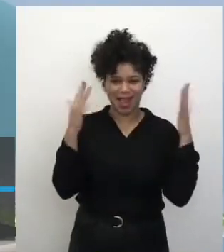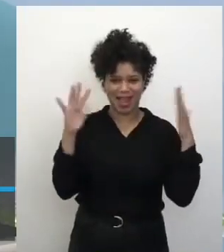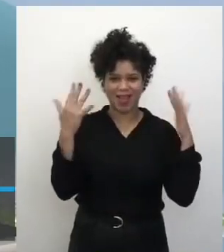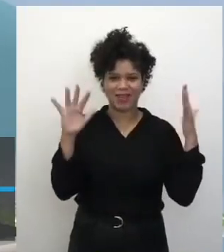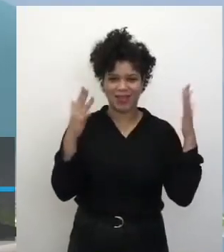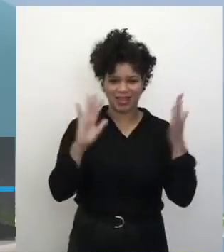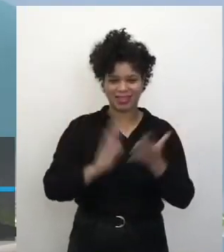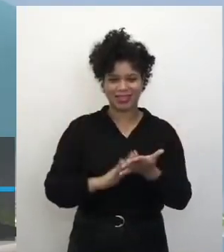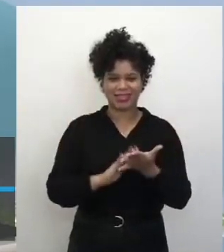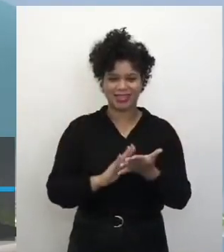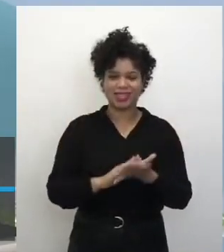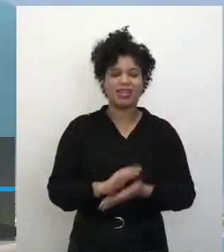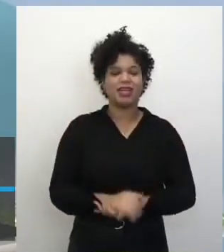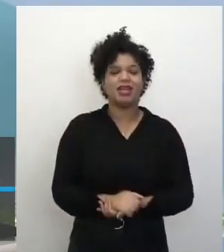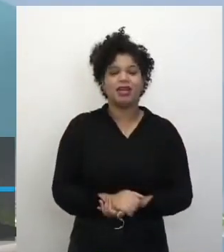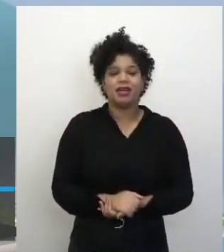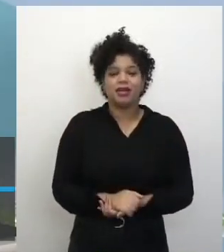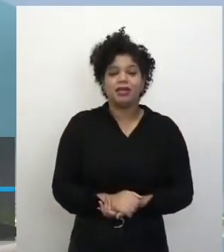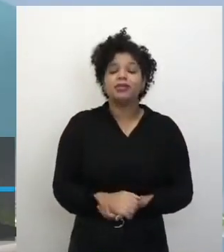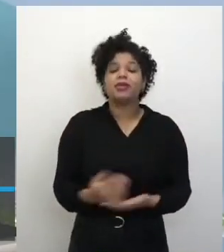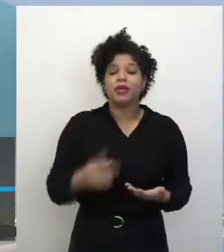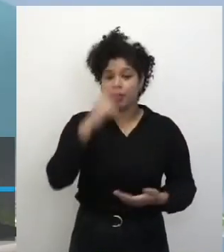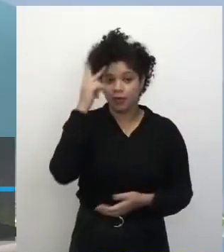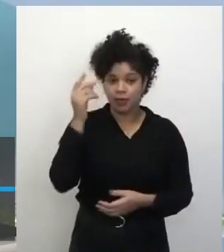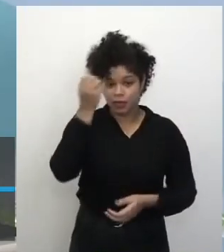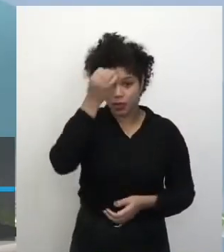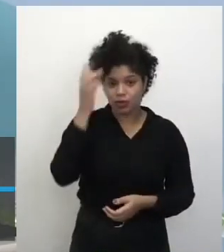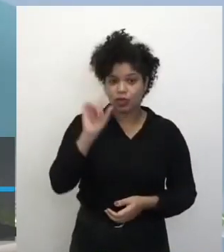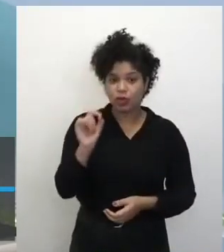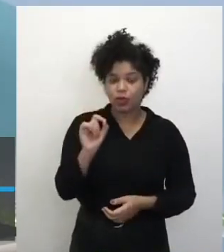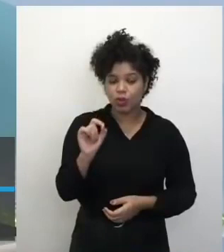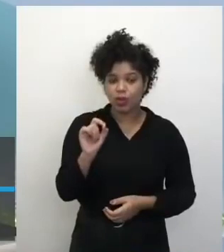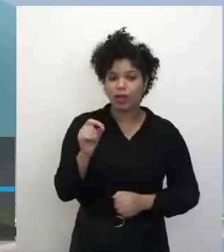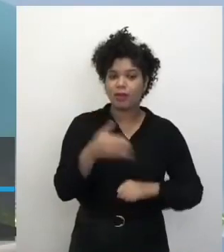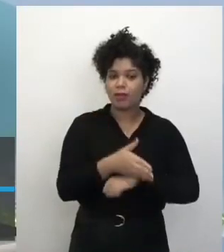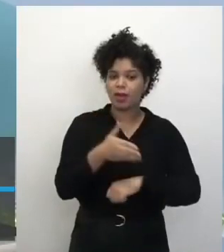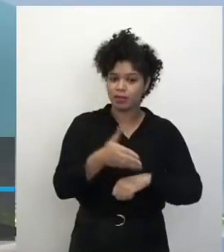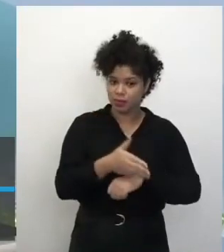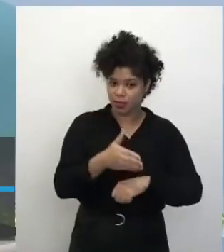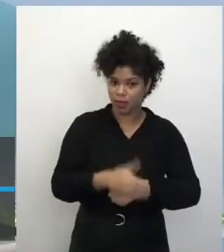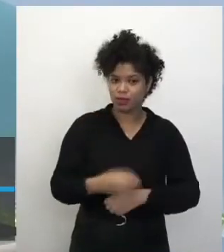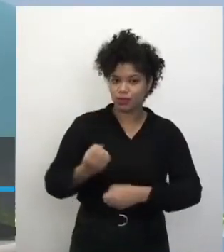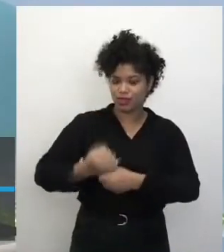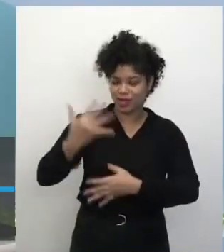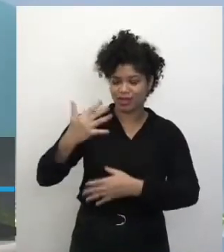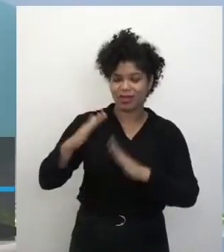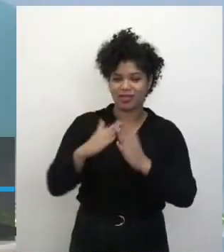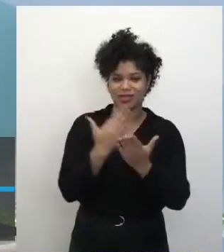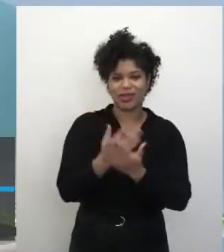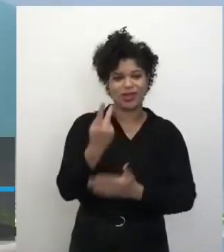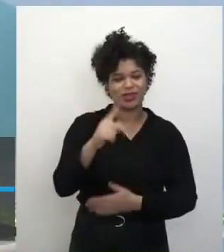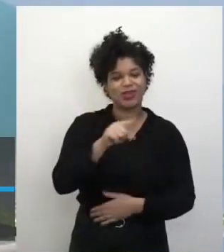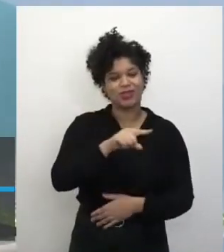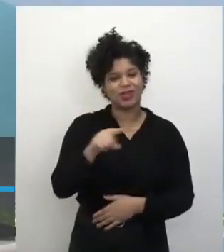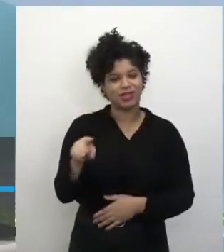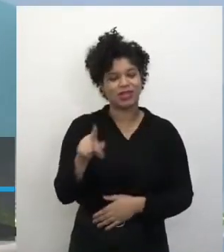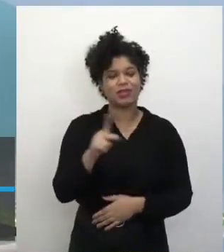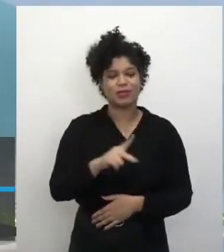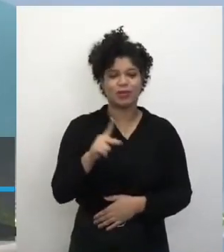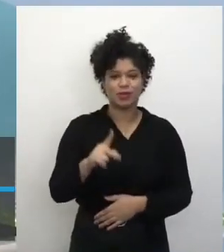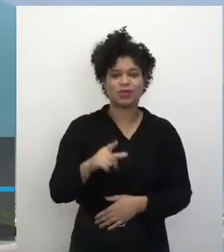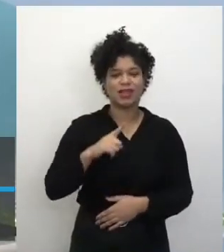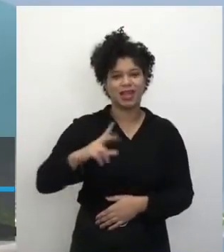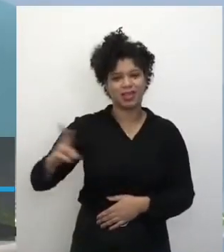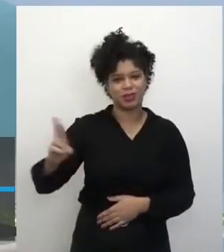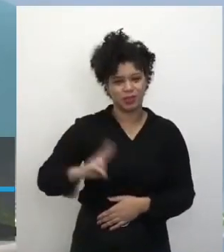muito. E, pessoal, não se esqueçam de participar do chat da sua escola. E vocês, professores, mandem a resposta dos seus